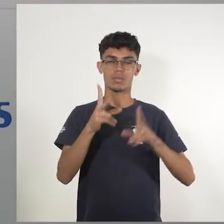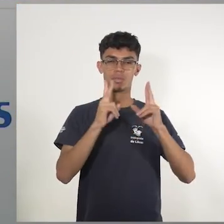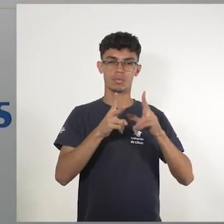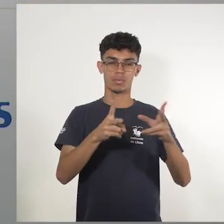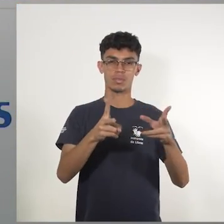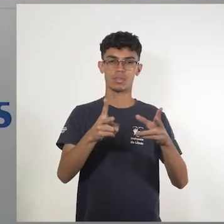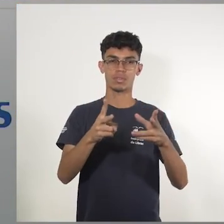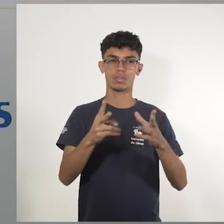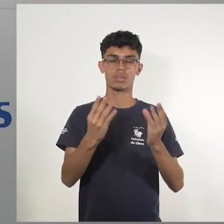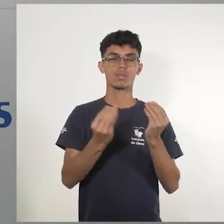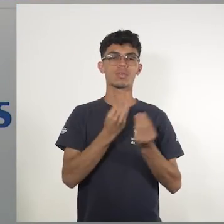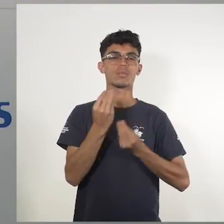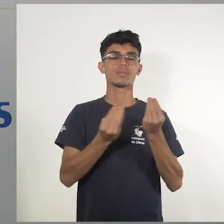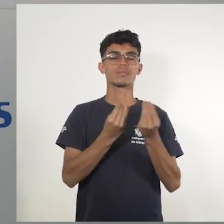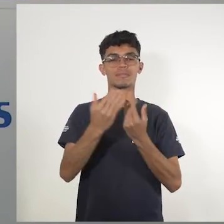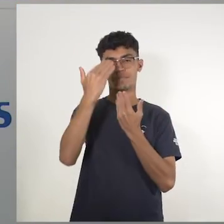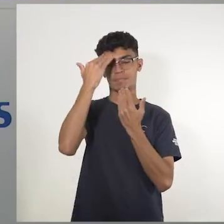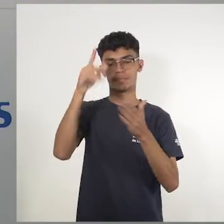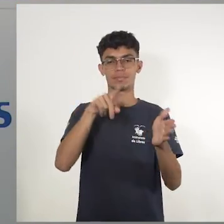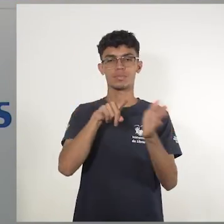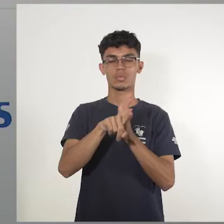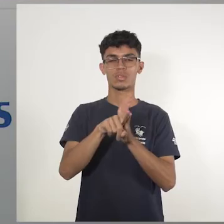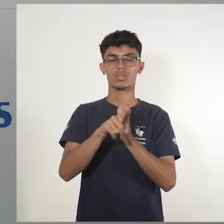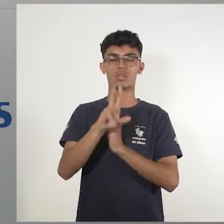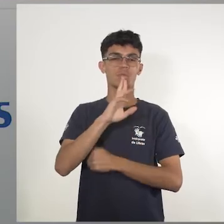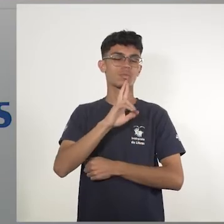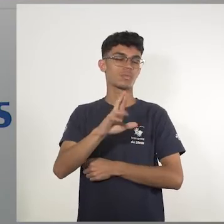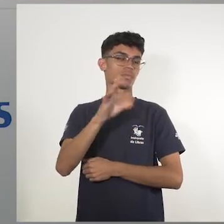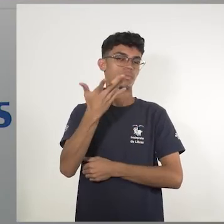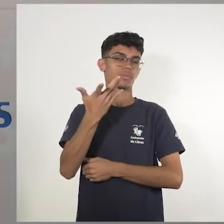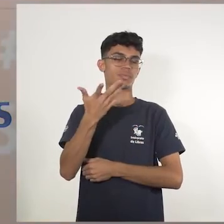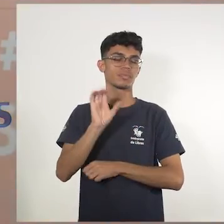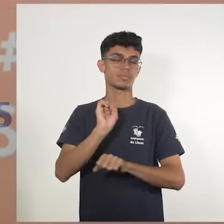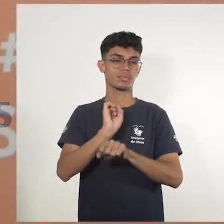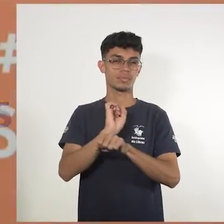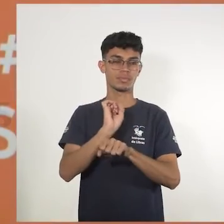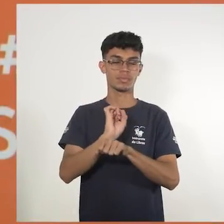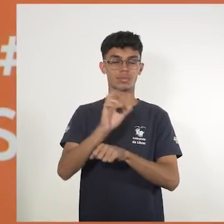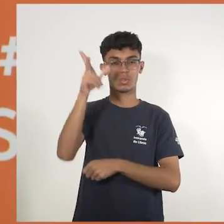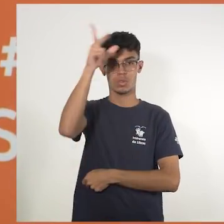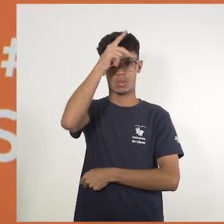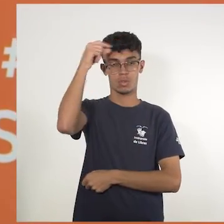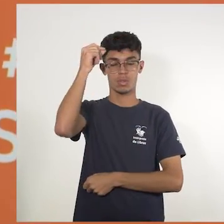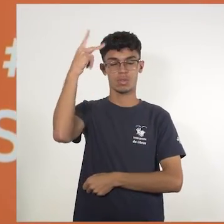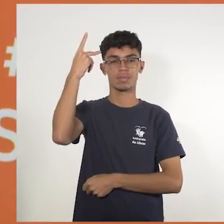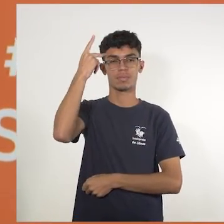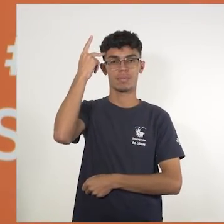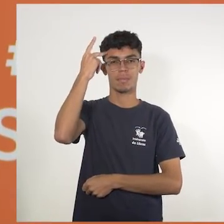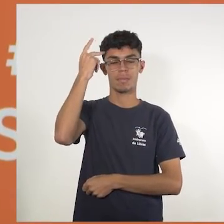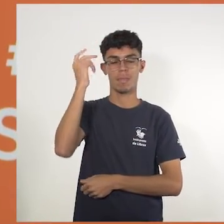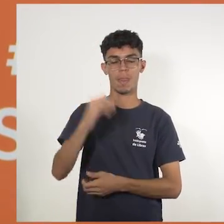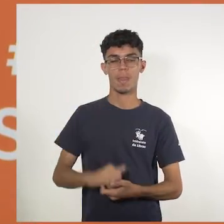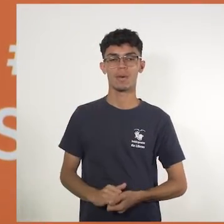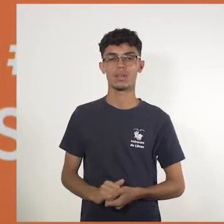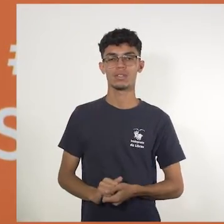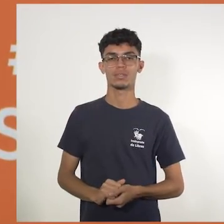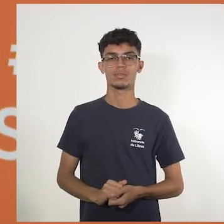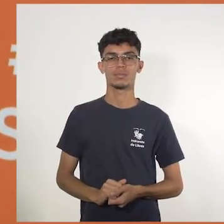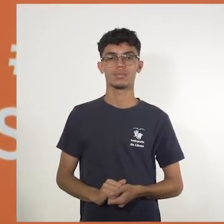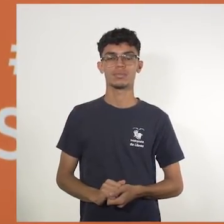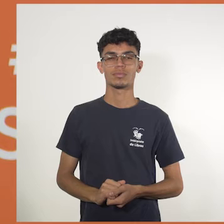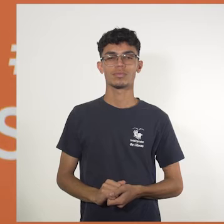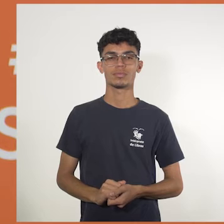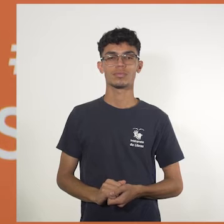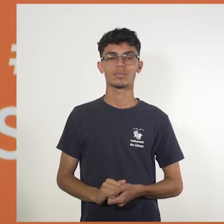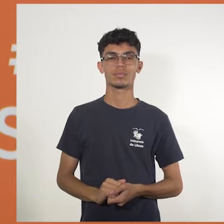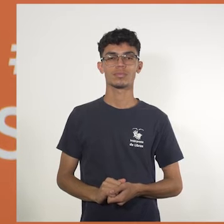Agradecer a pergunta. Eu nem vou passar para ela, eu vou responder direto aqui. A Prefeitura de São Paulo, ela não trabalha com